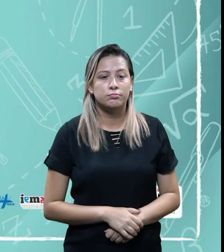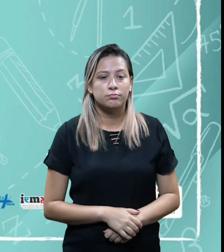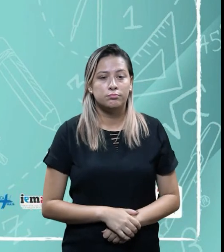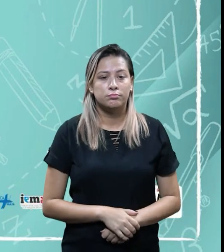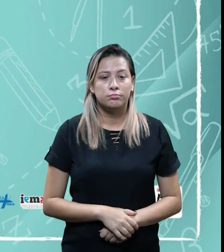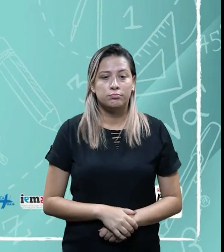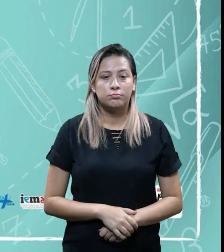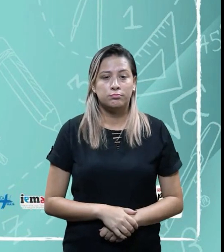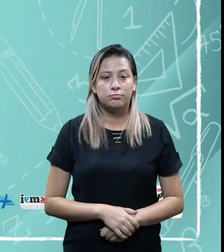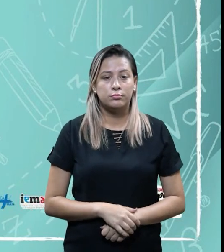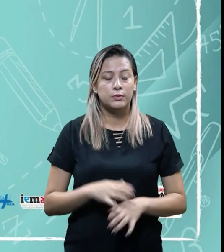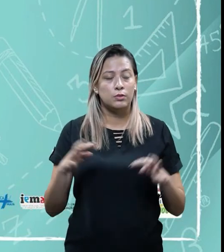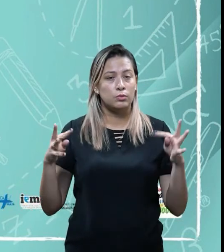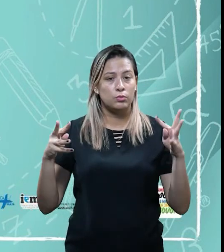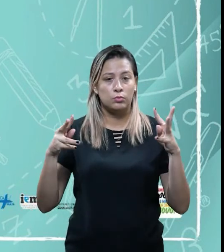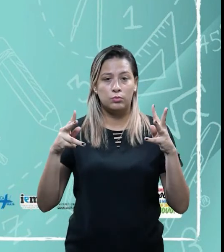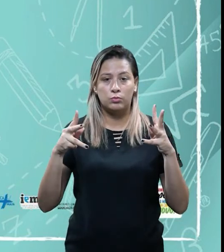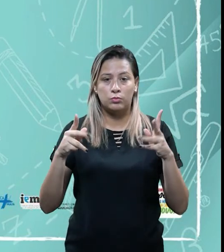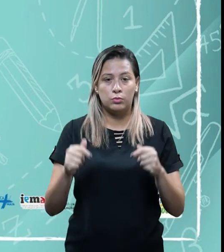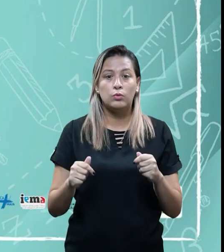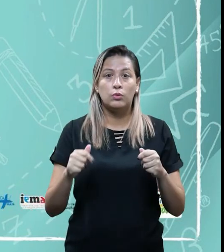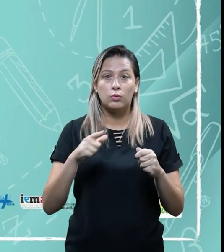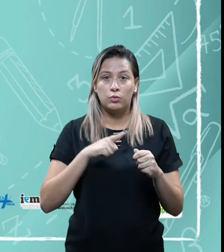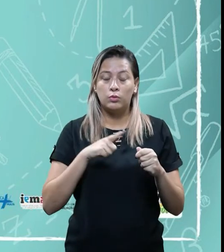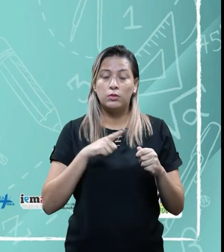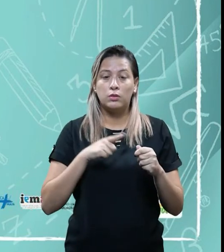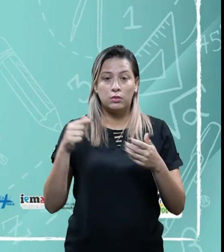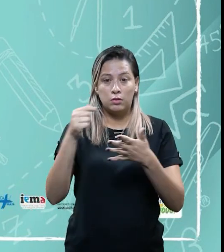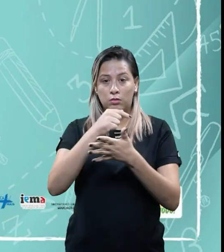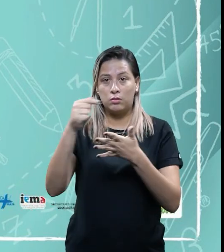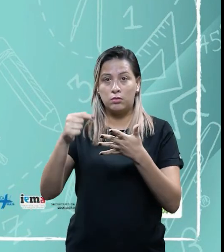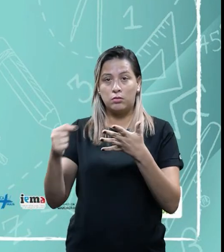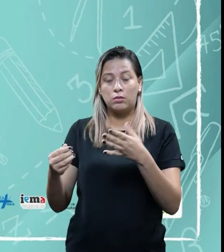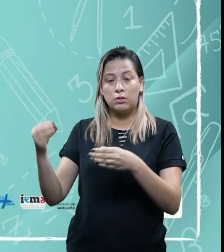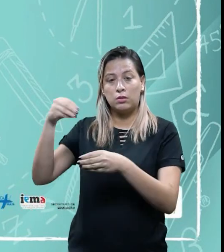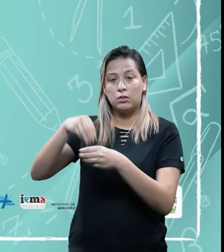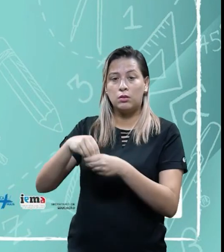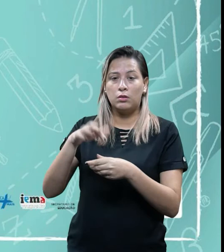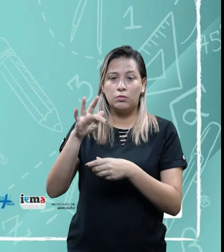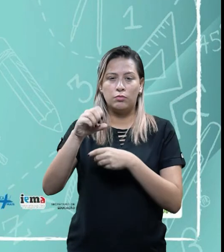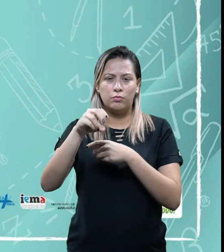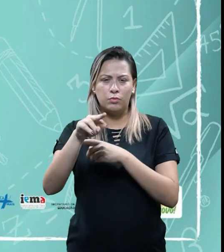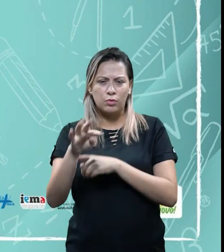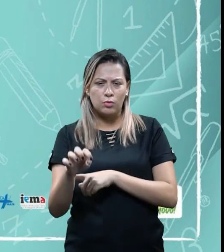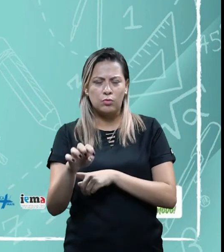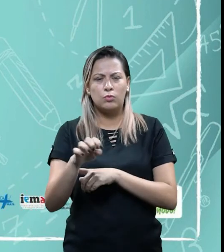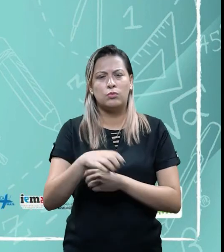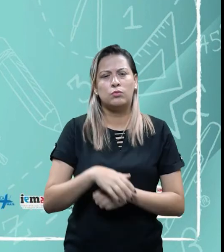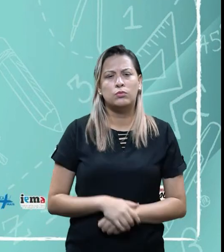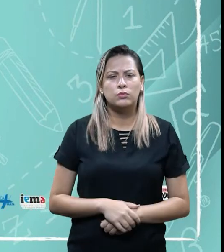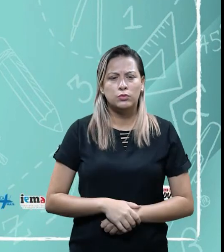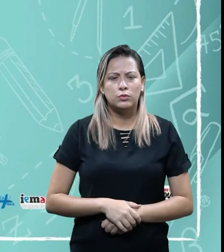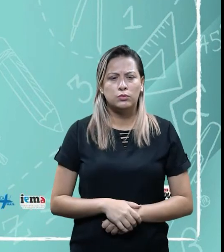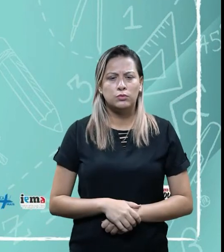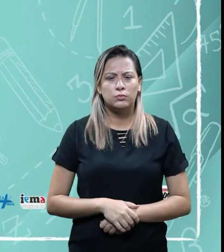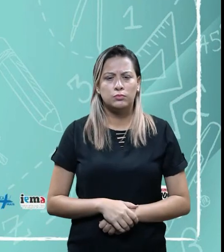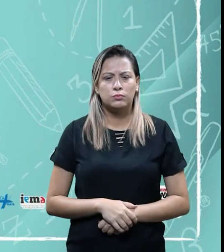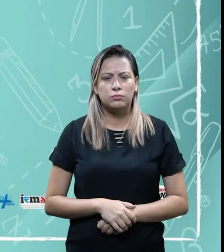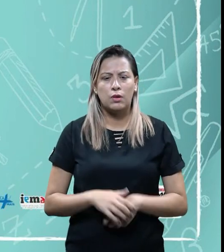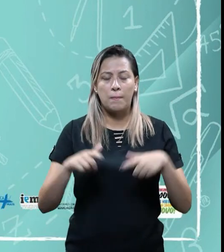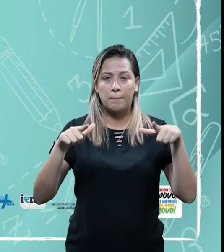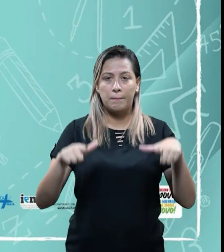em que essas outras informações aqui, ó, fonte, os drives de leitura, a